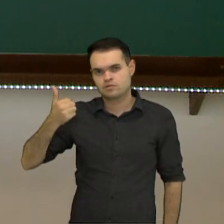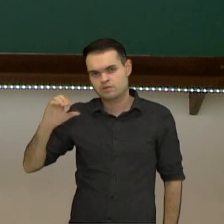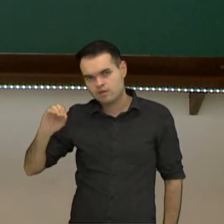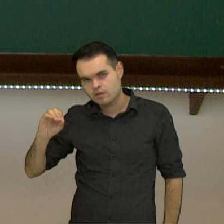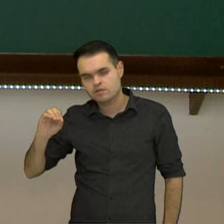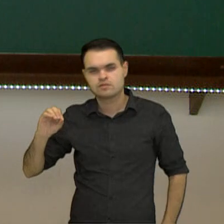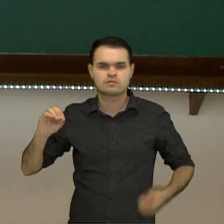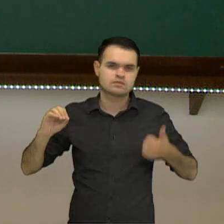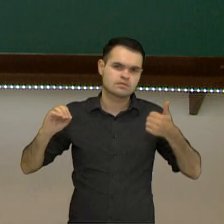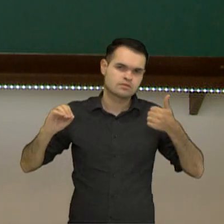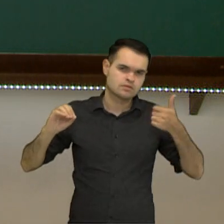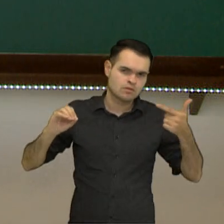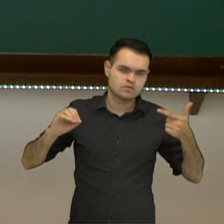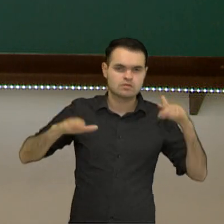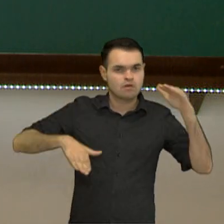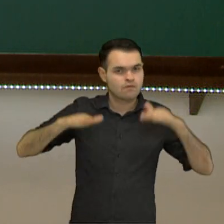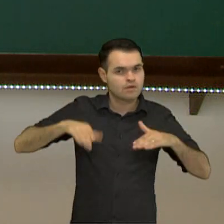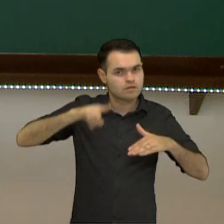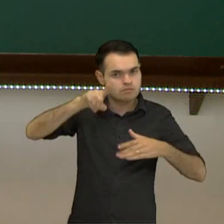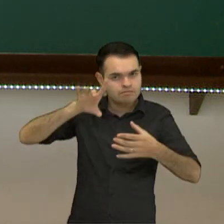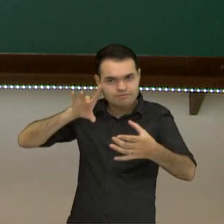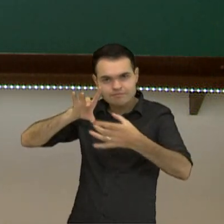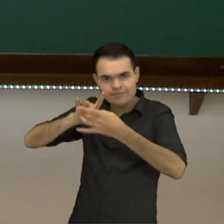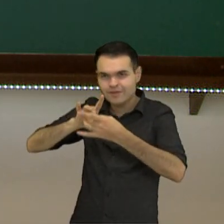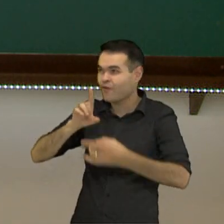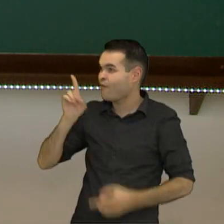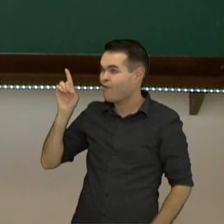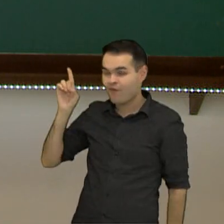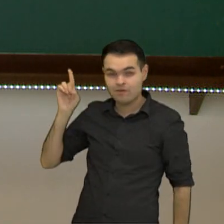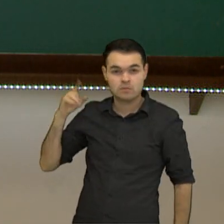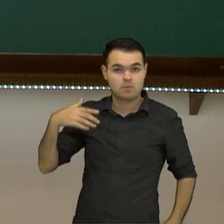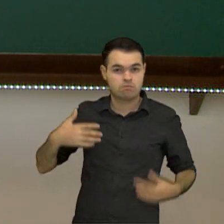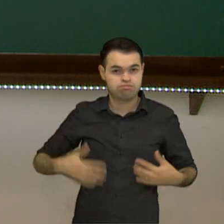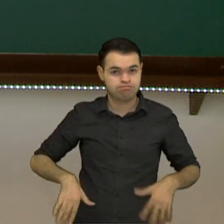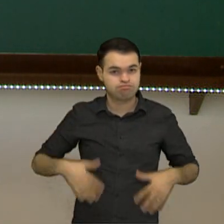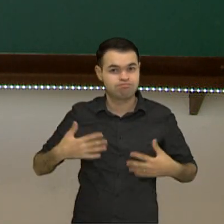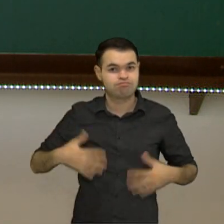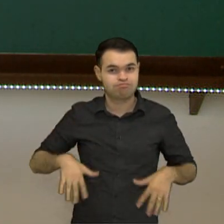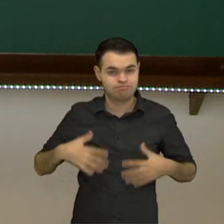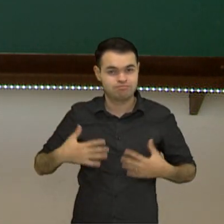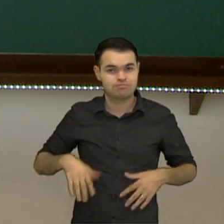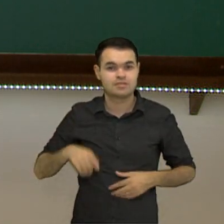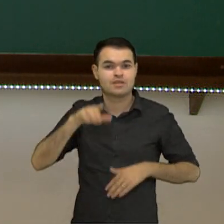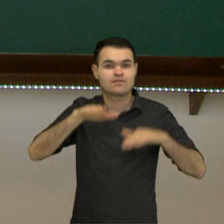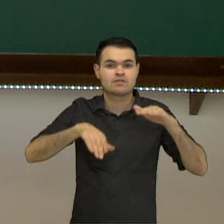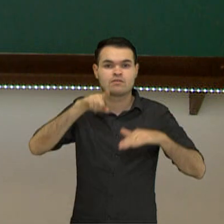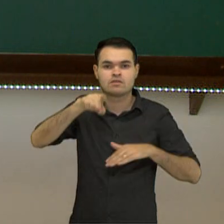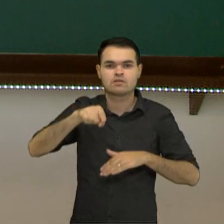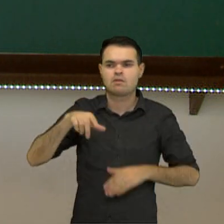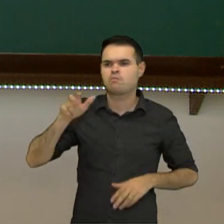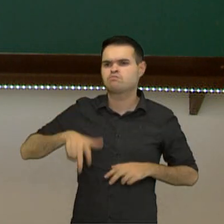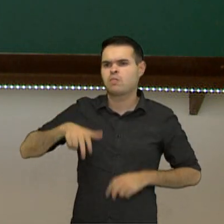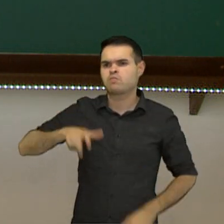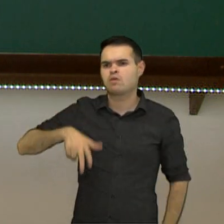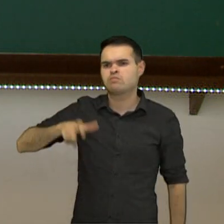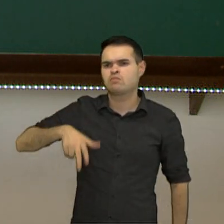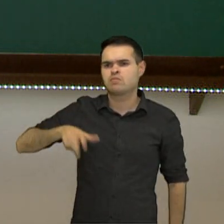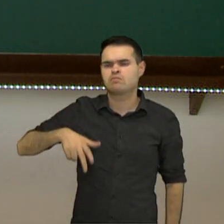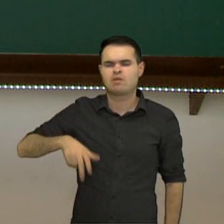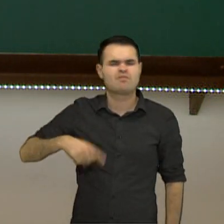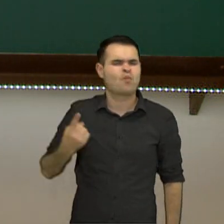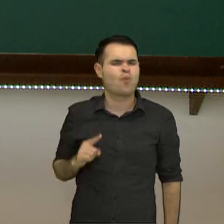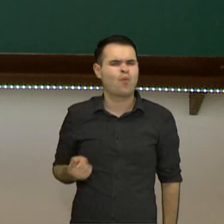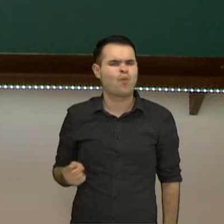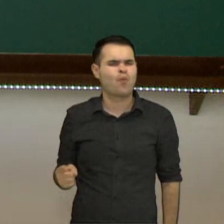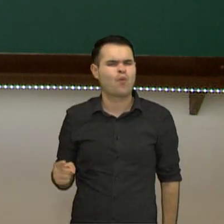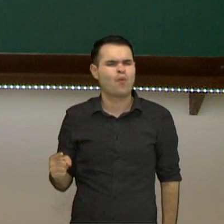a idade aí de vocês que estão acompanhando e participando dessa cruzada, né, a pé, percorrendo milhares de